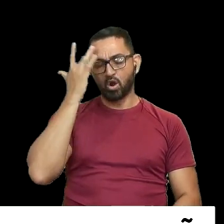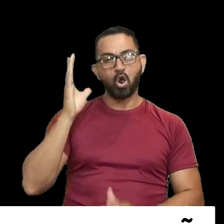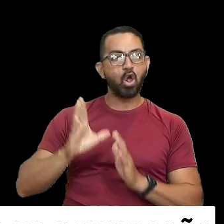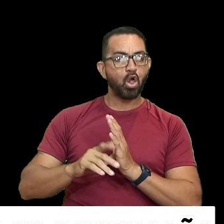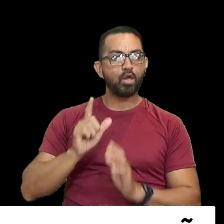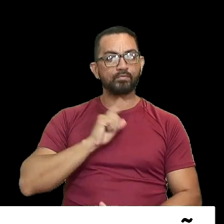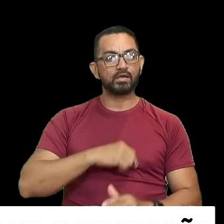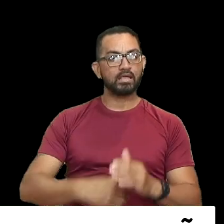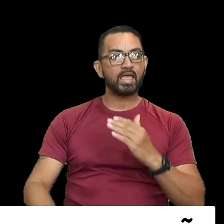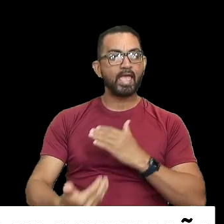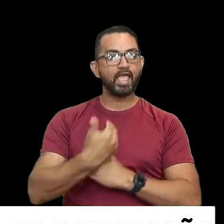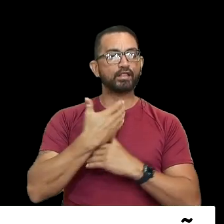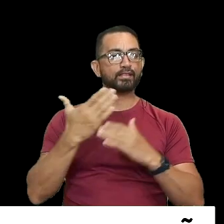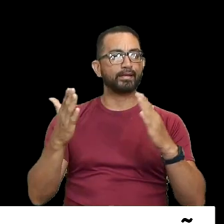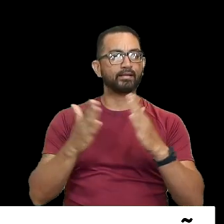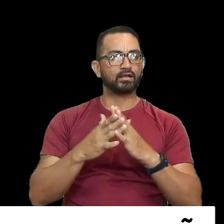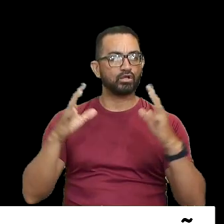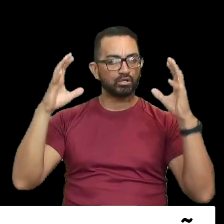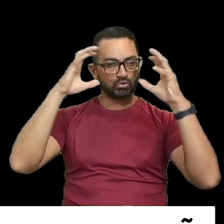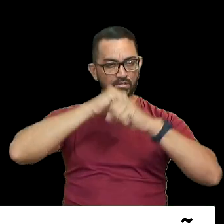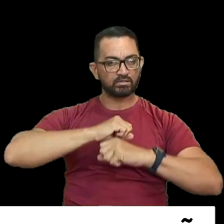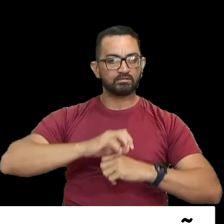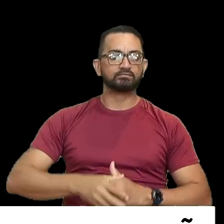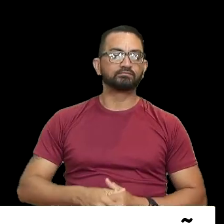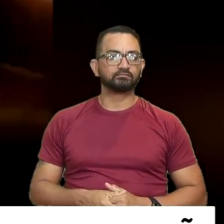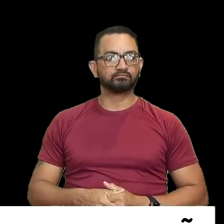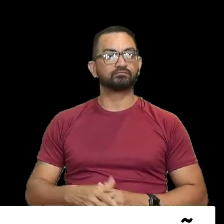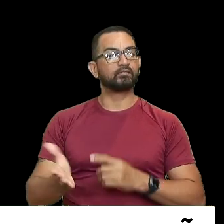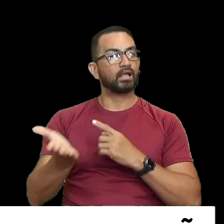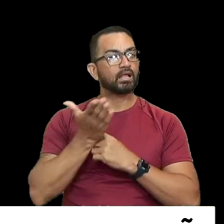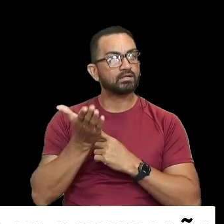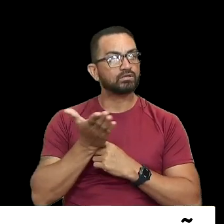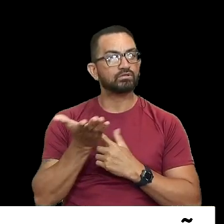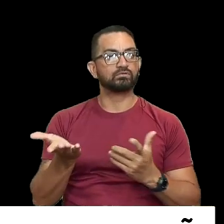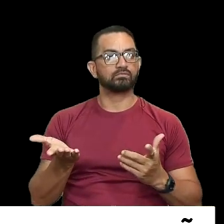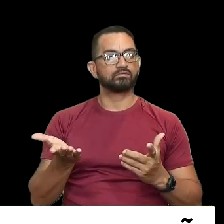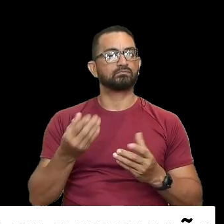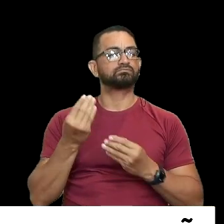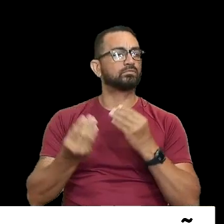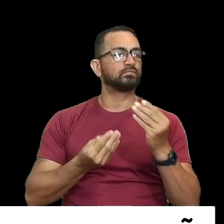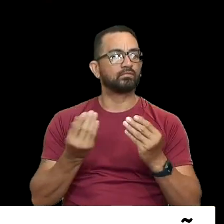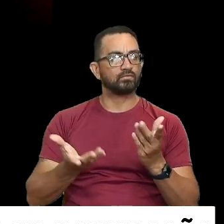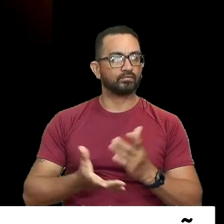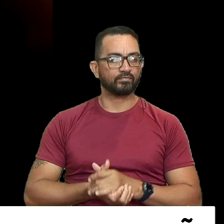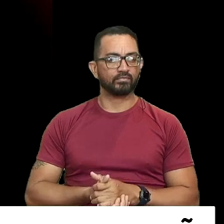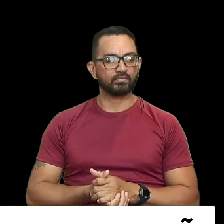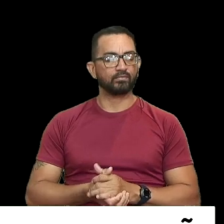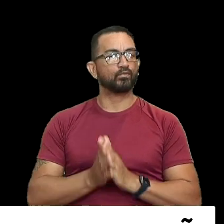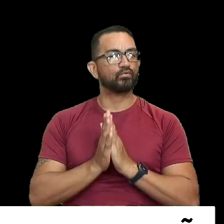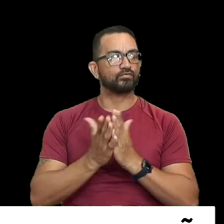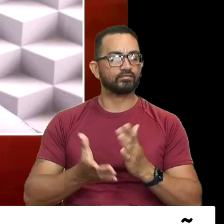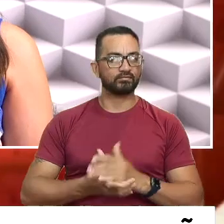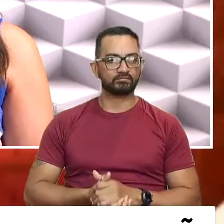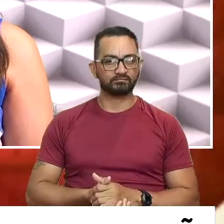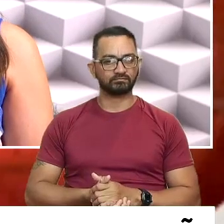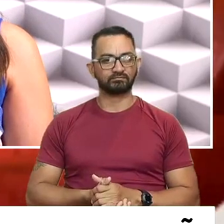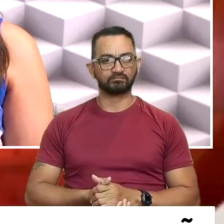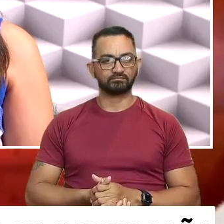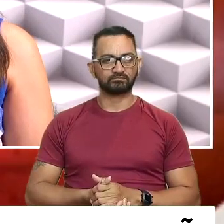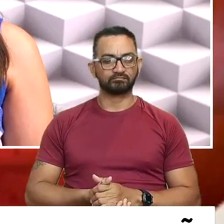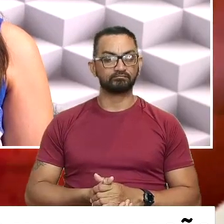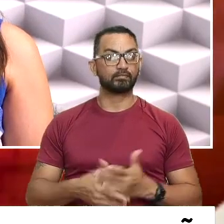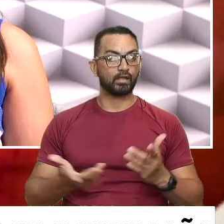de bandidos que já entraram na nossa casa aqui pela escuridão. Nos ajude, não faça isso com a gente não, pelo amor de